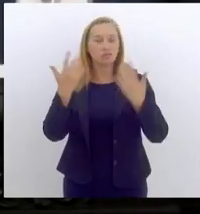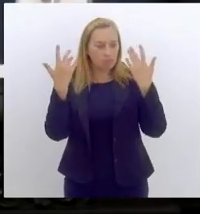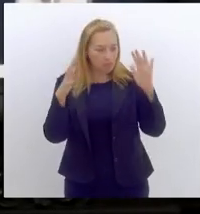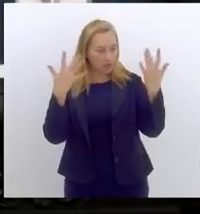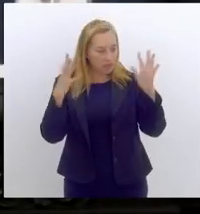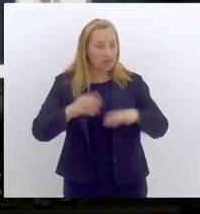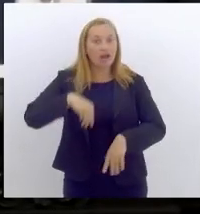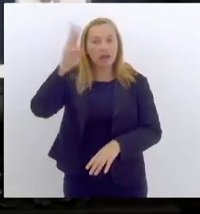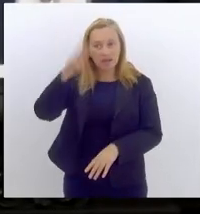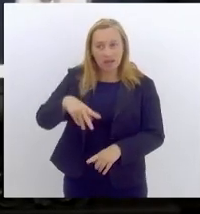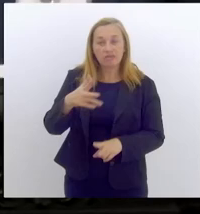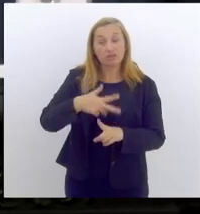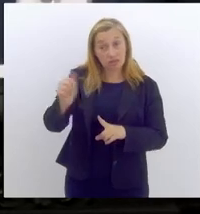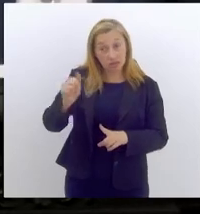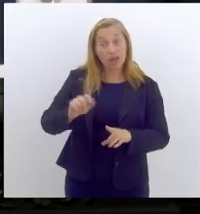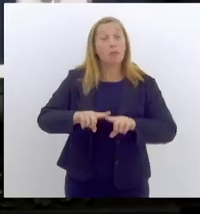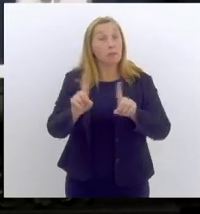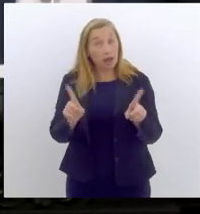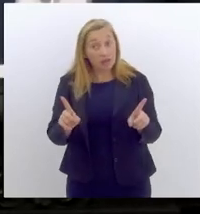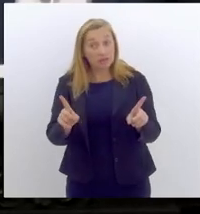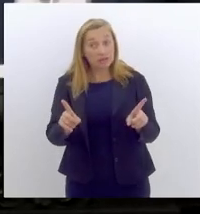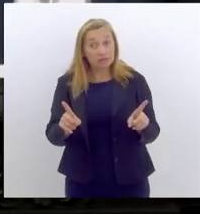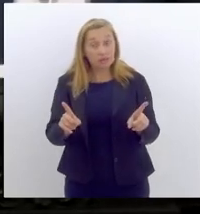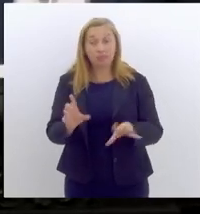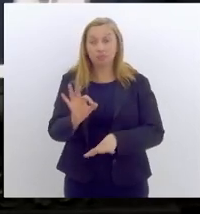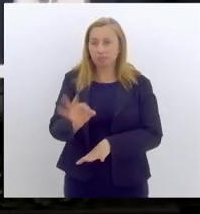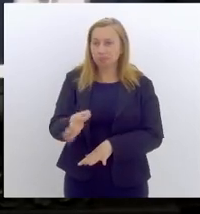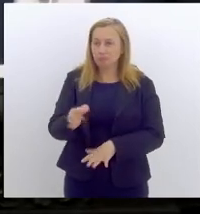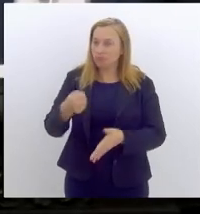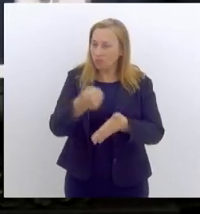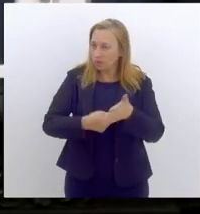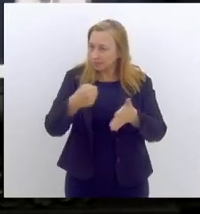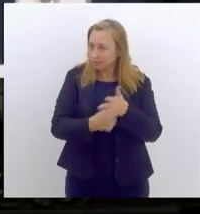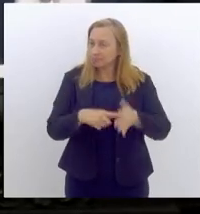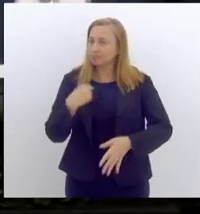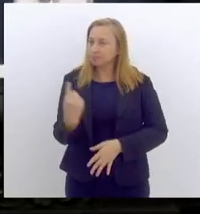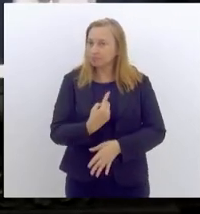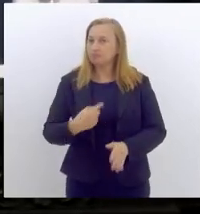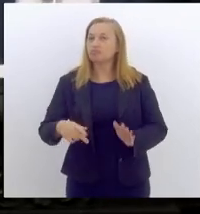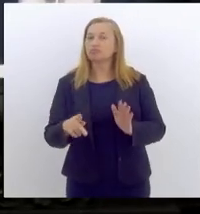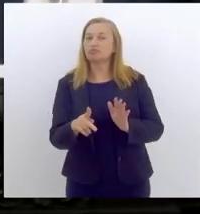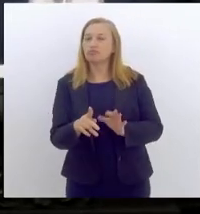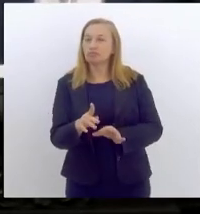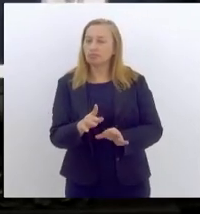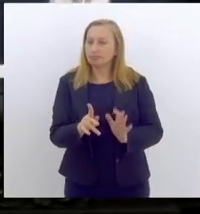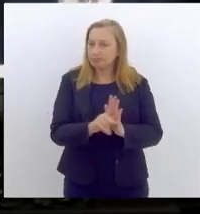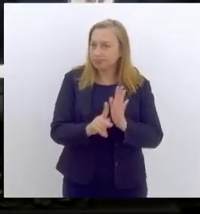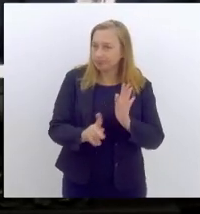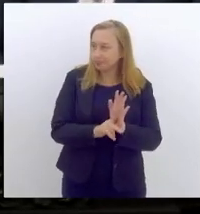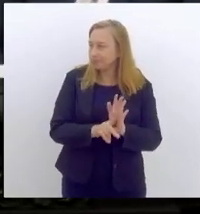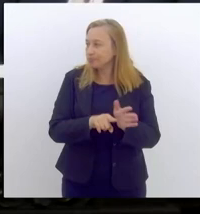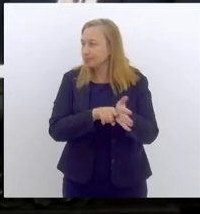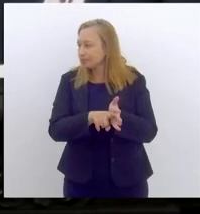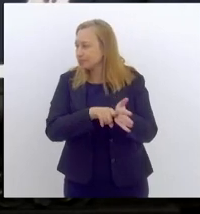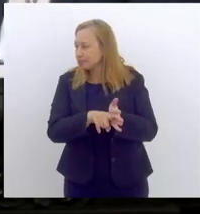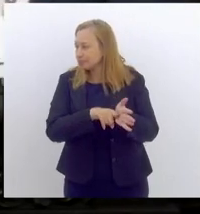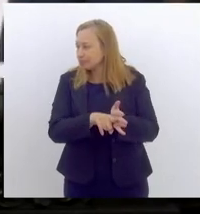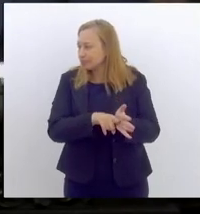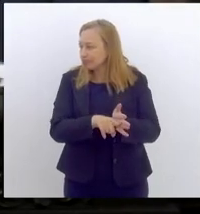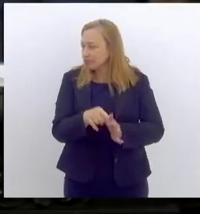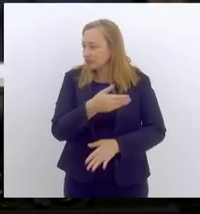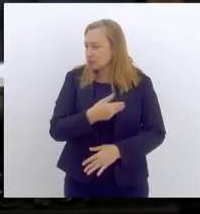e, claro, seguramente lutar por nossos projetos, pela fiscalização do governo, pelo